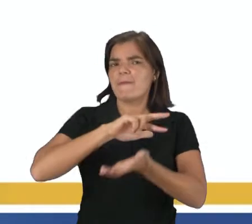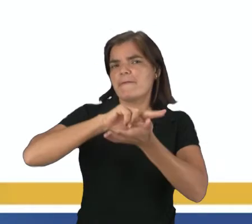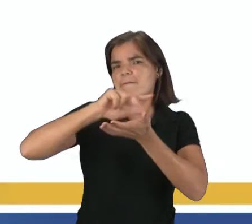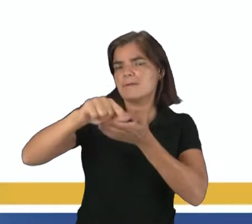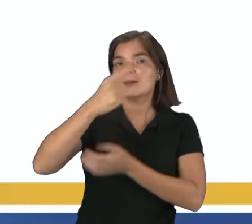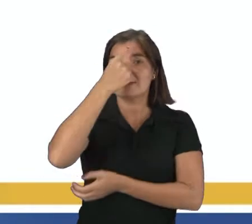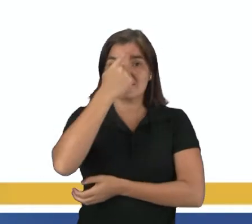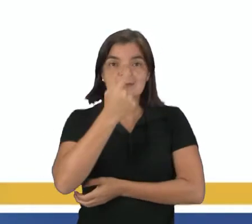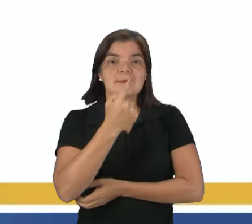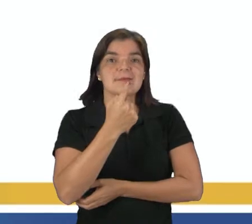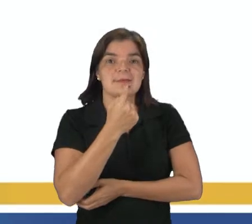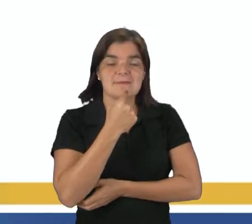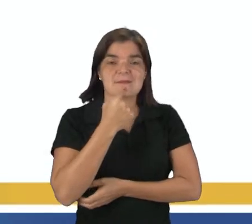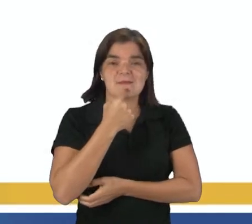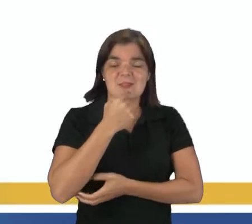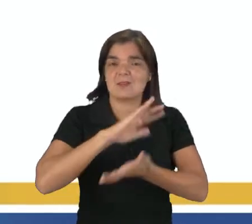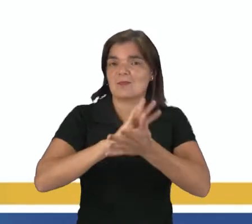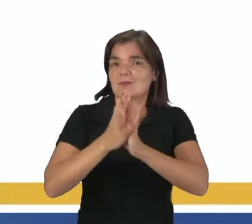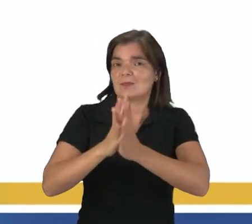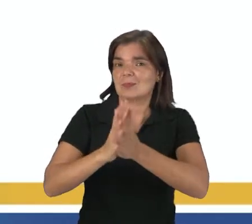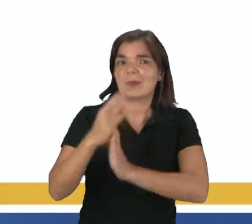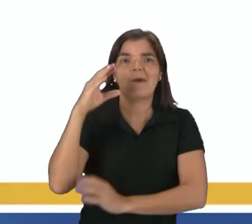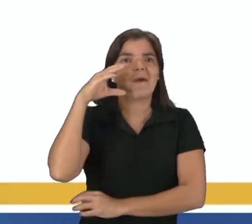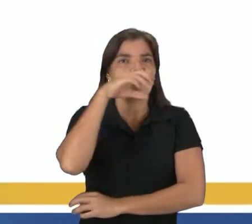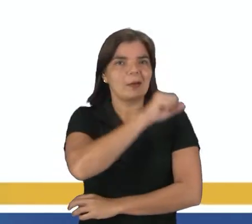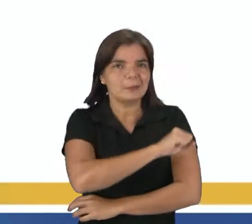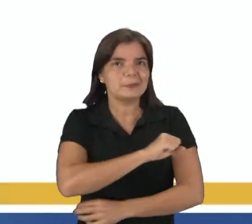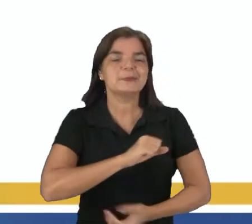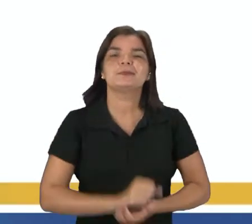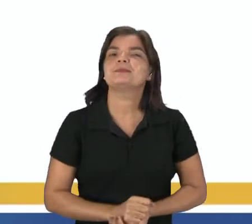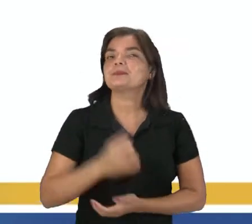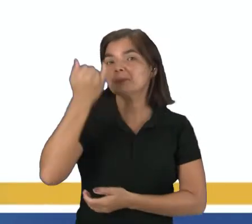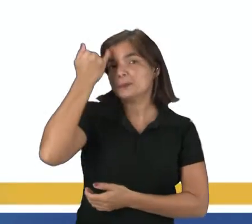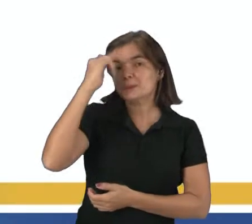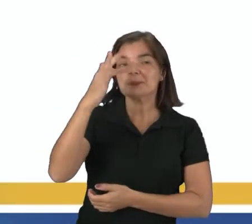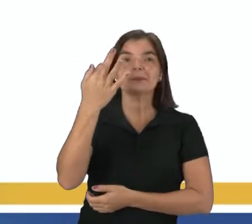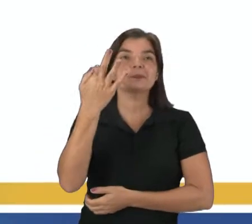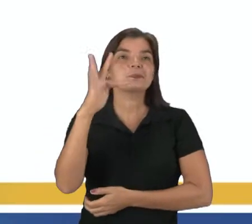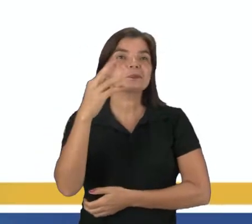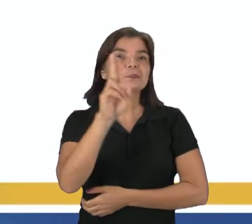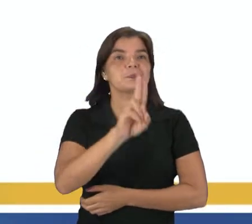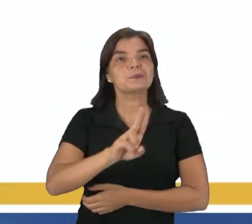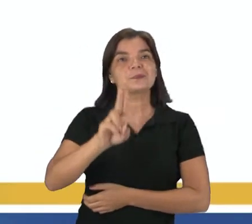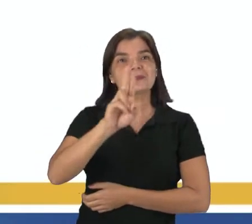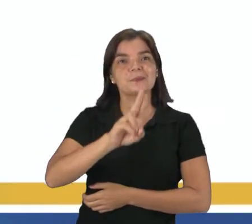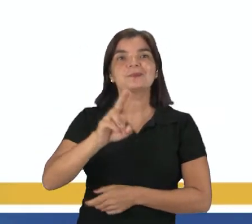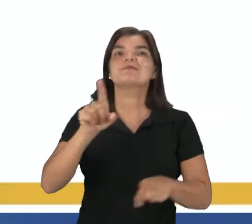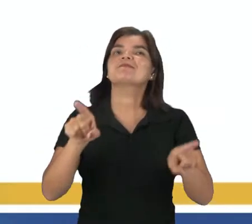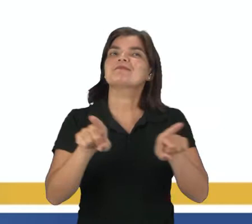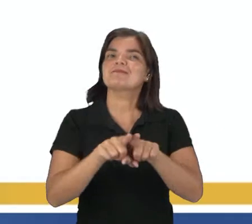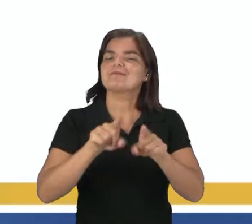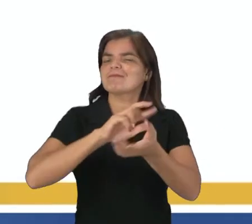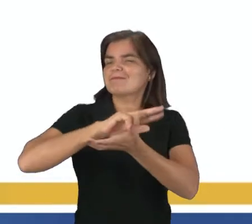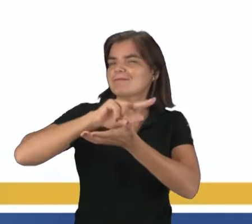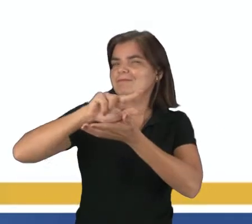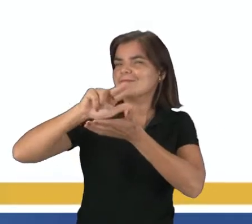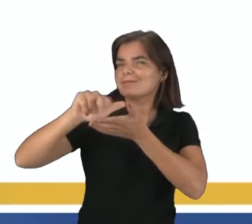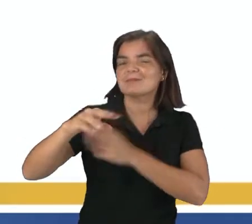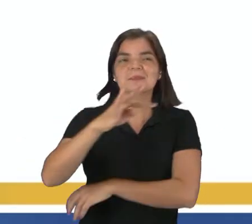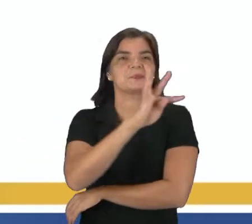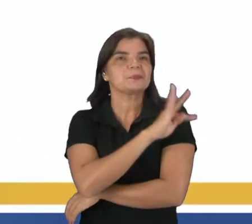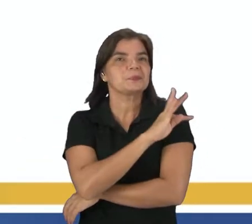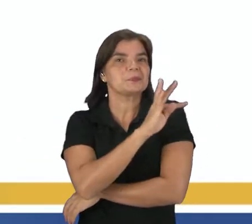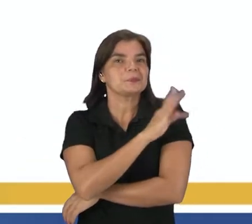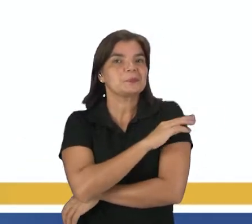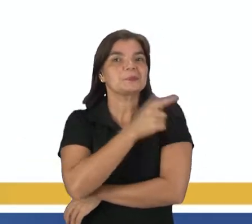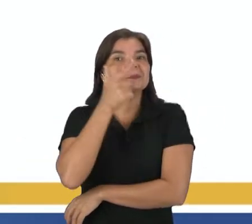várias imagens que se deterioravam em pouco tempo. O inventor francês utilizou diversas